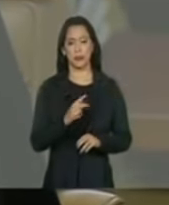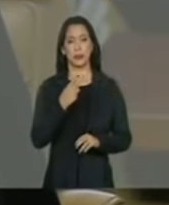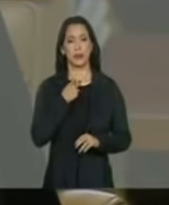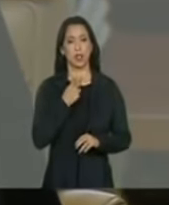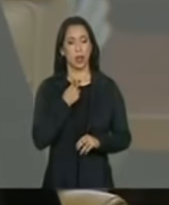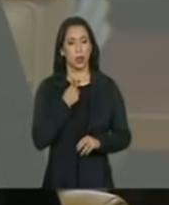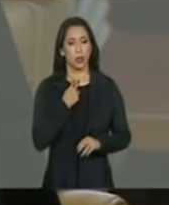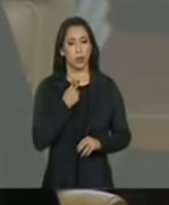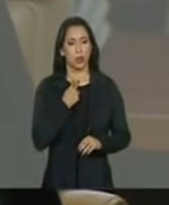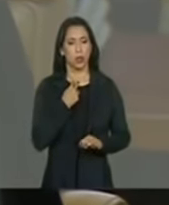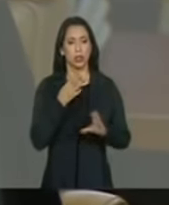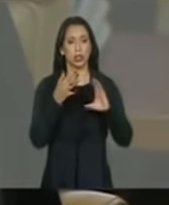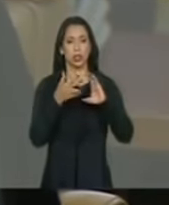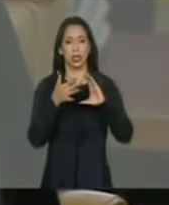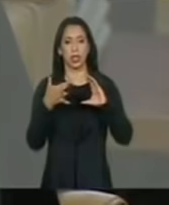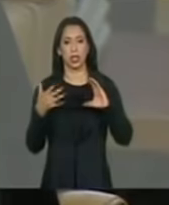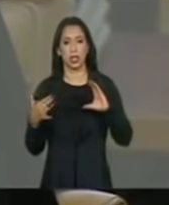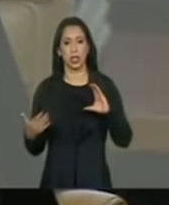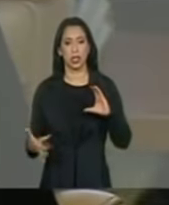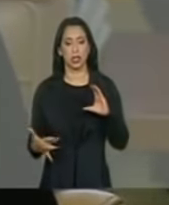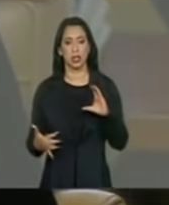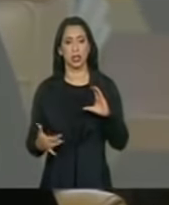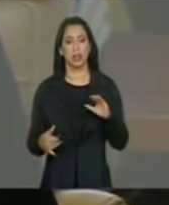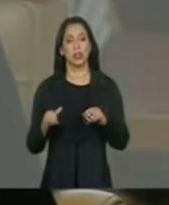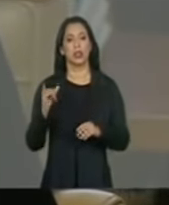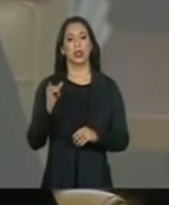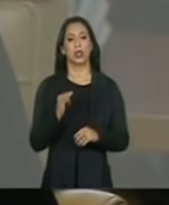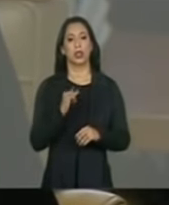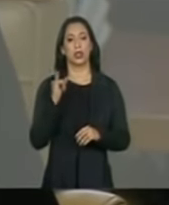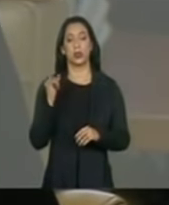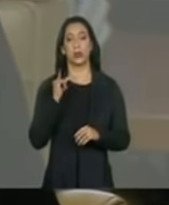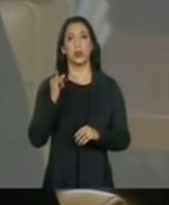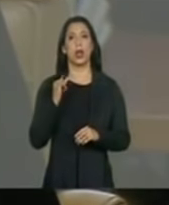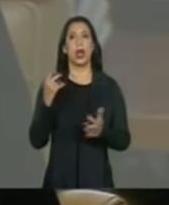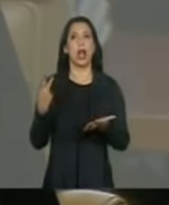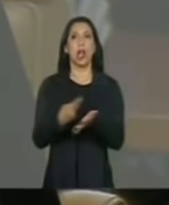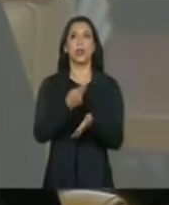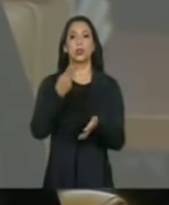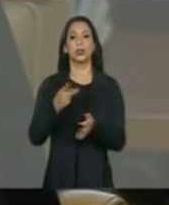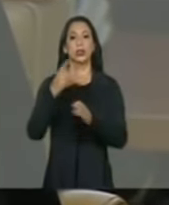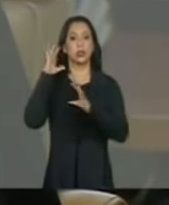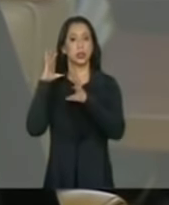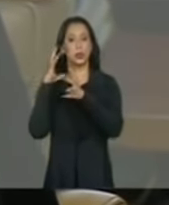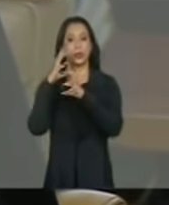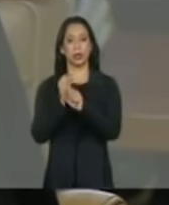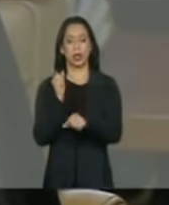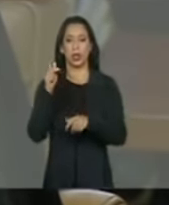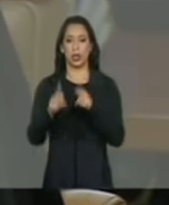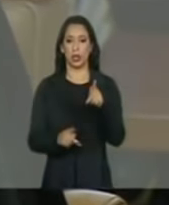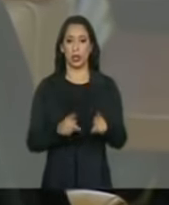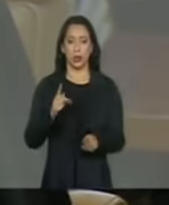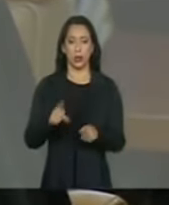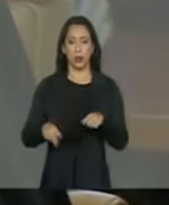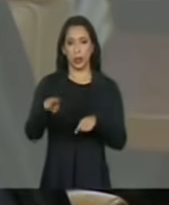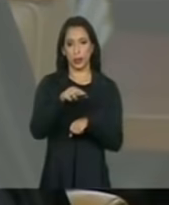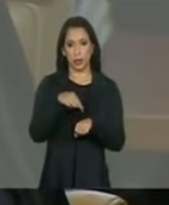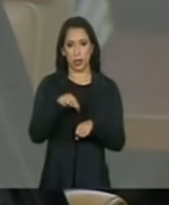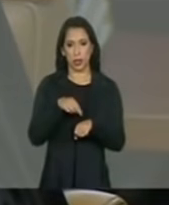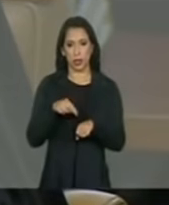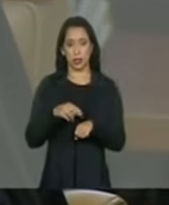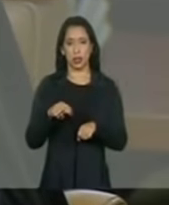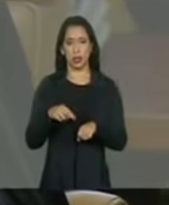caracterizar um irrelevante acidente histórico na vida dos povos e das nações